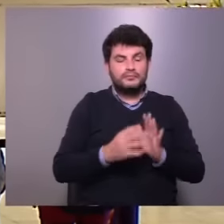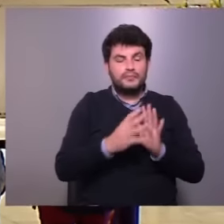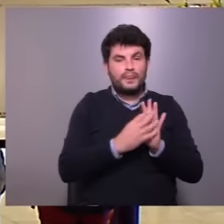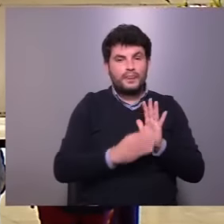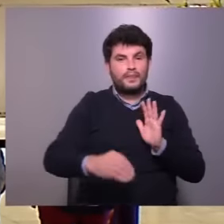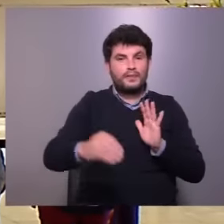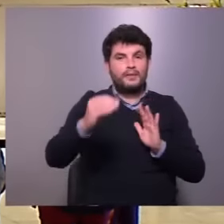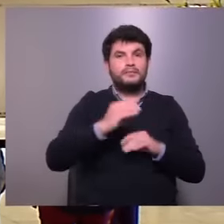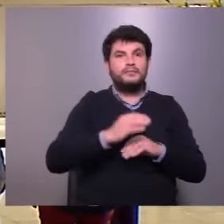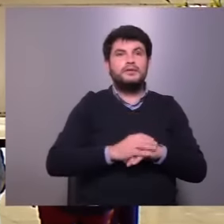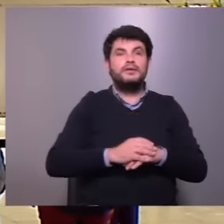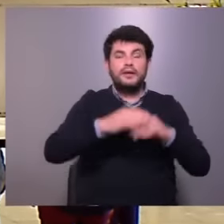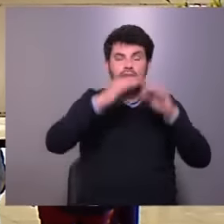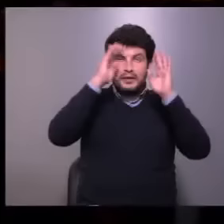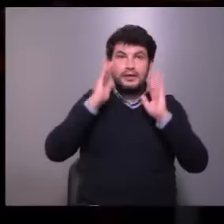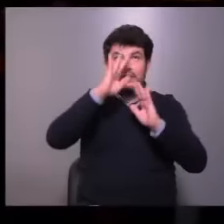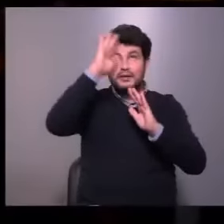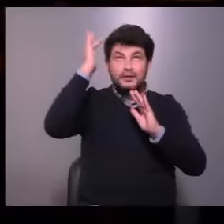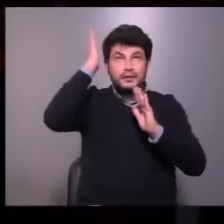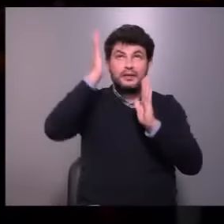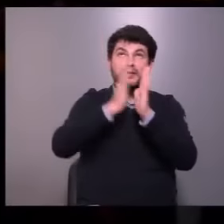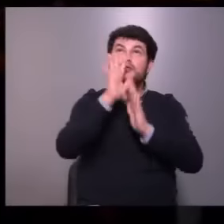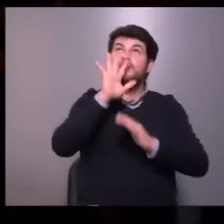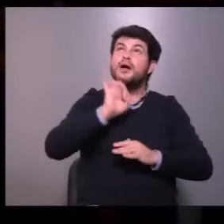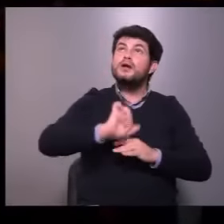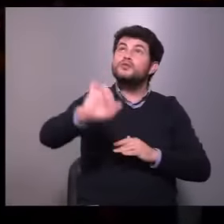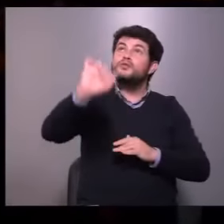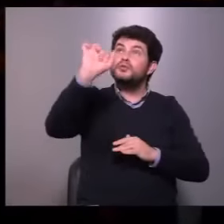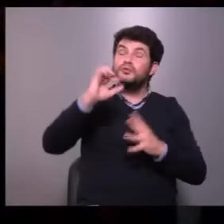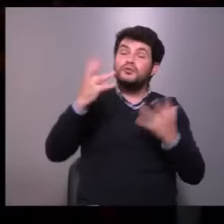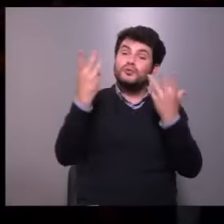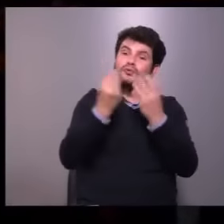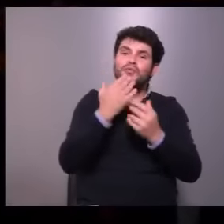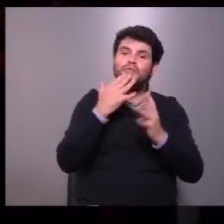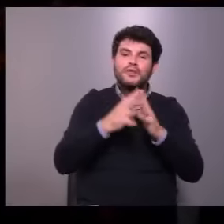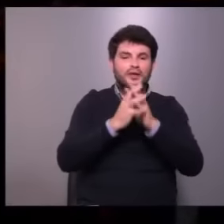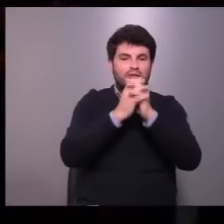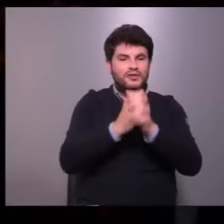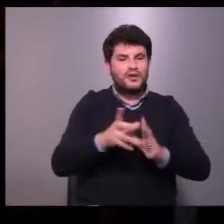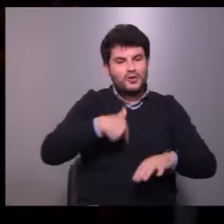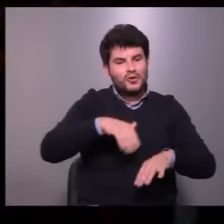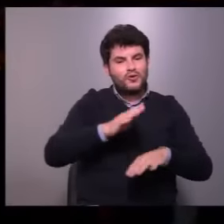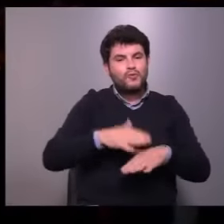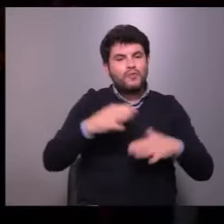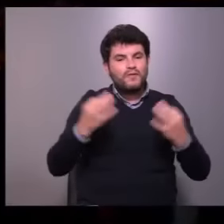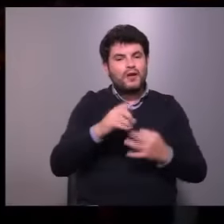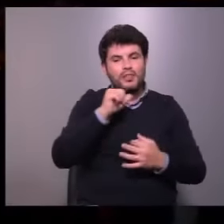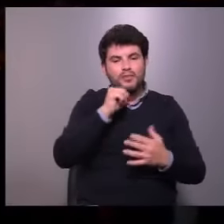les femmes, et Jésus, le fruit de vos entrailles, est béni.